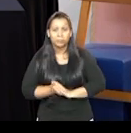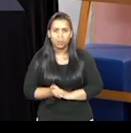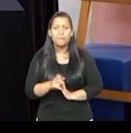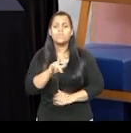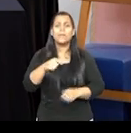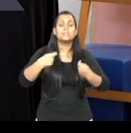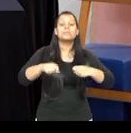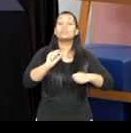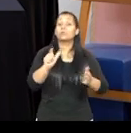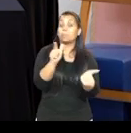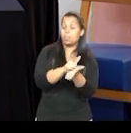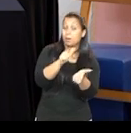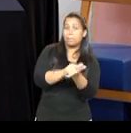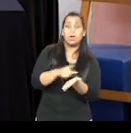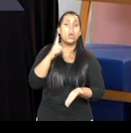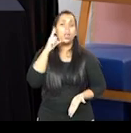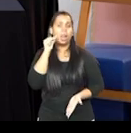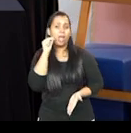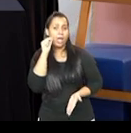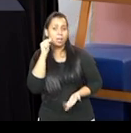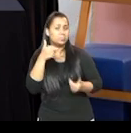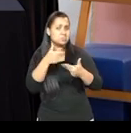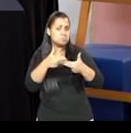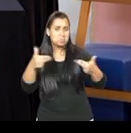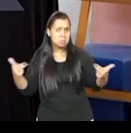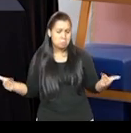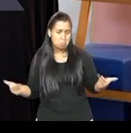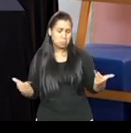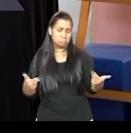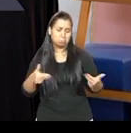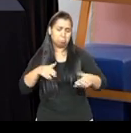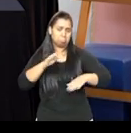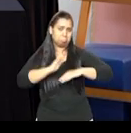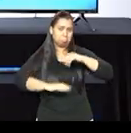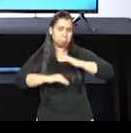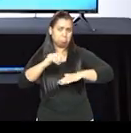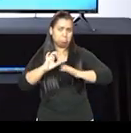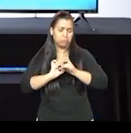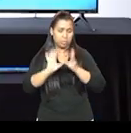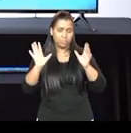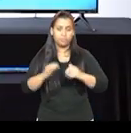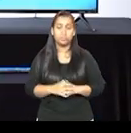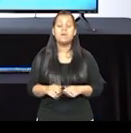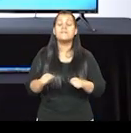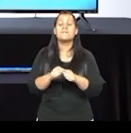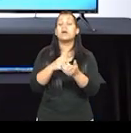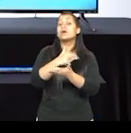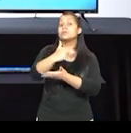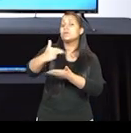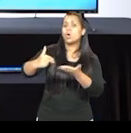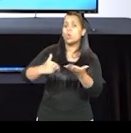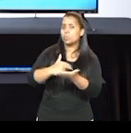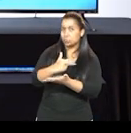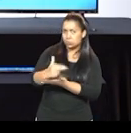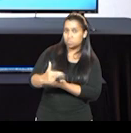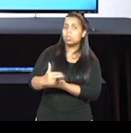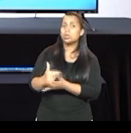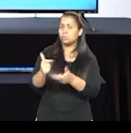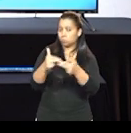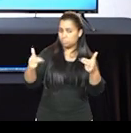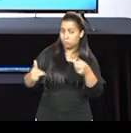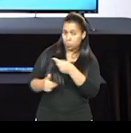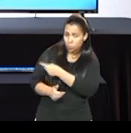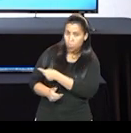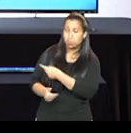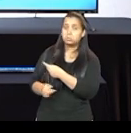de um papel, um lápis e um objeto de sua preferência. Faça um desenho do objeto e